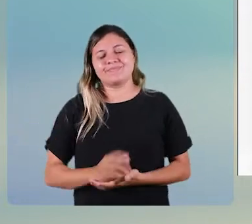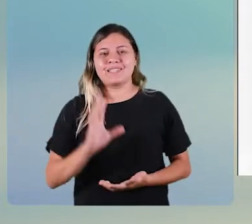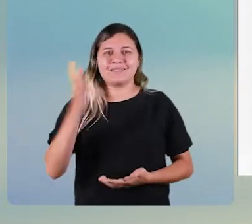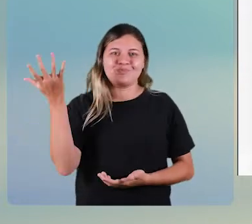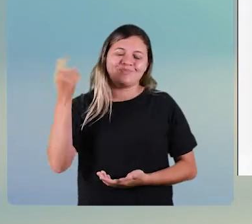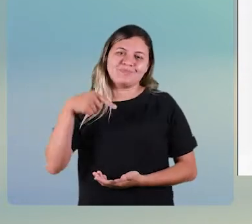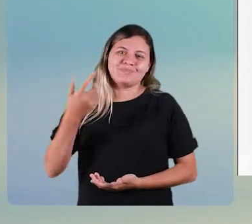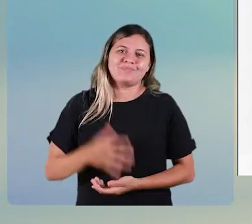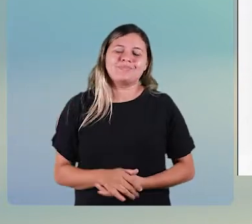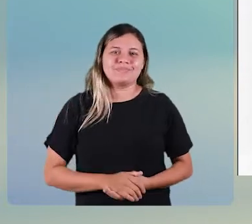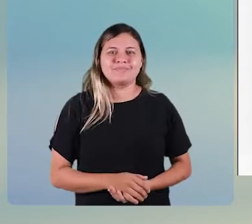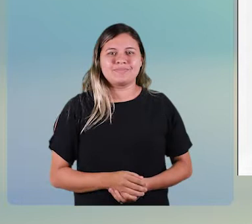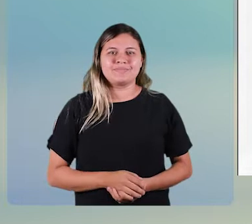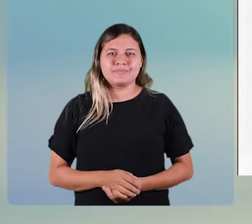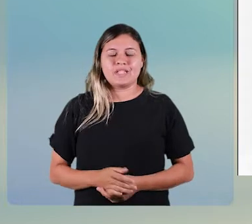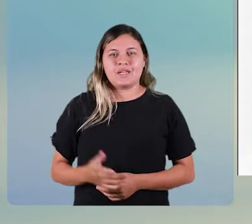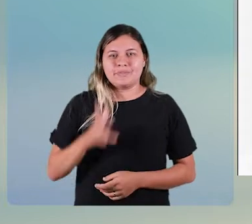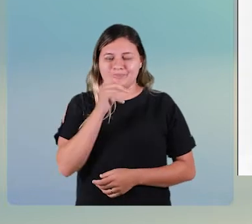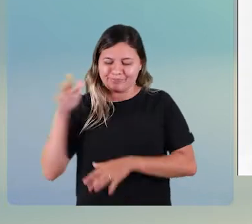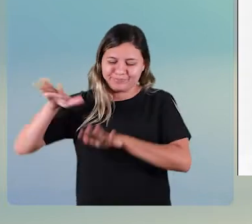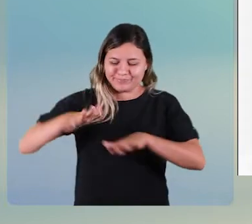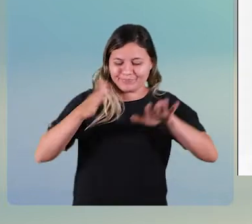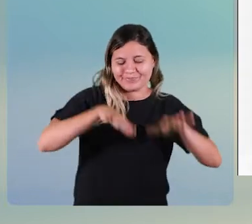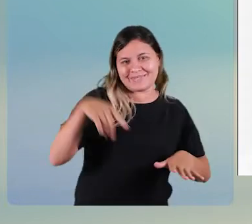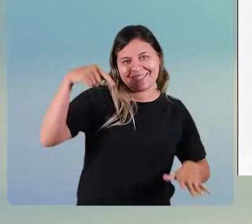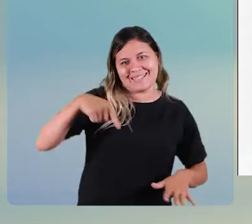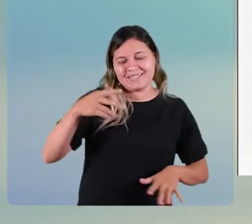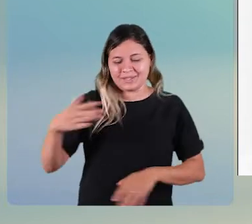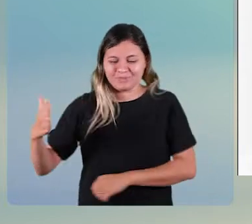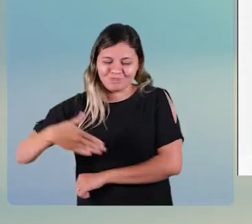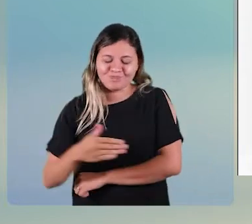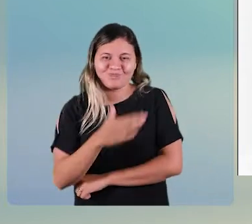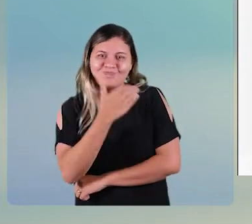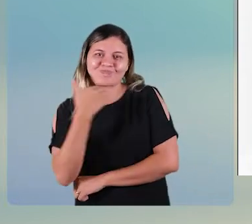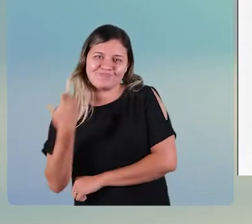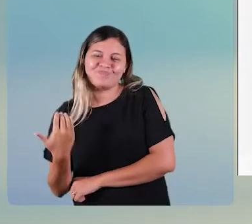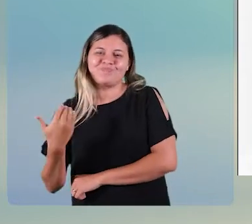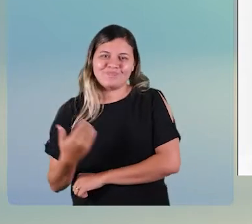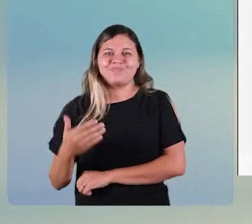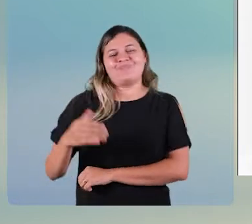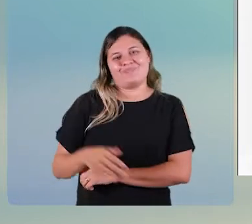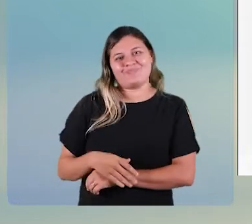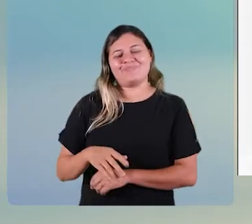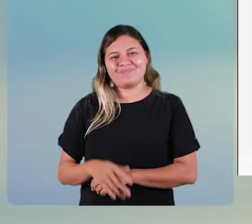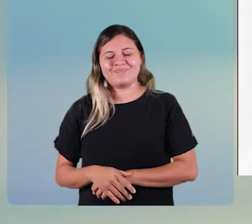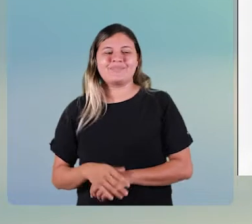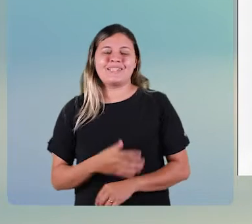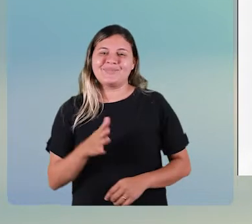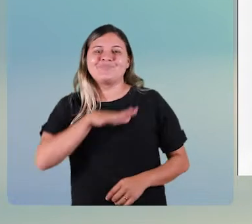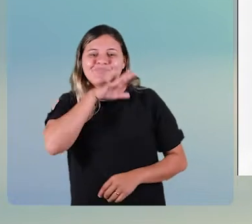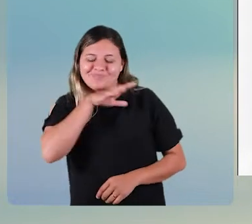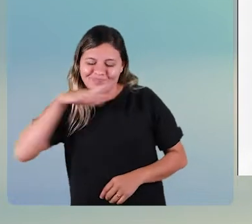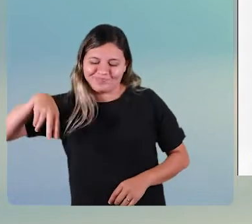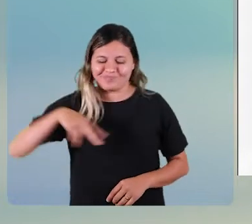acabam nos cursos da água, né? Matando os animais aquáticos, né? Causando poluição